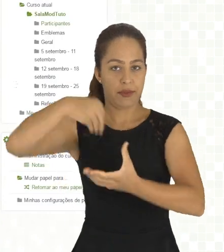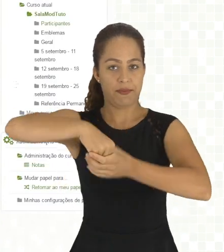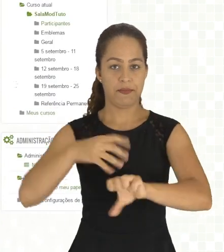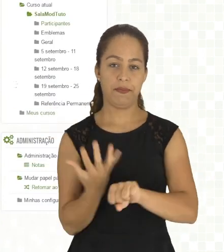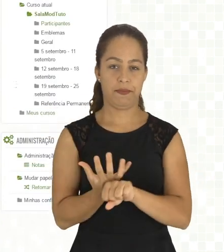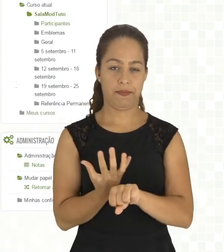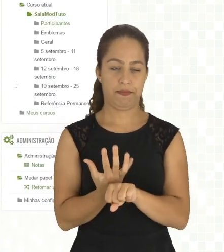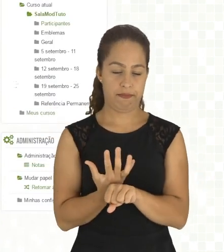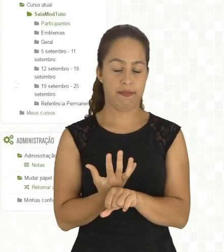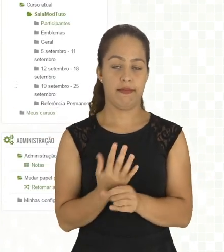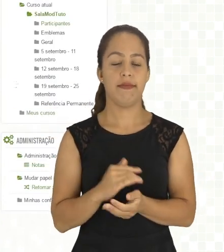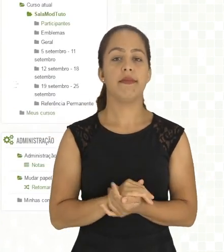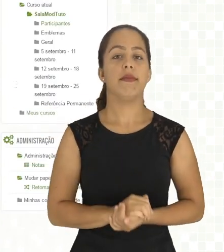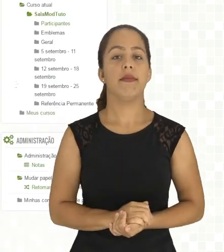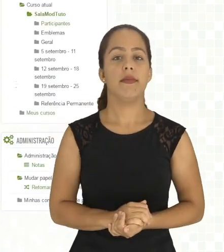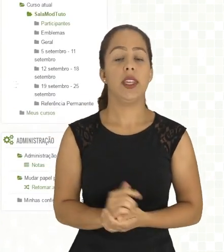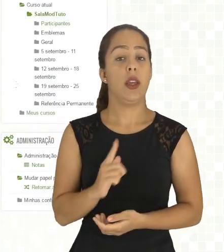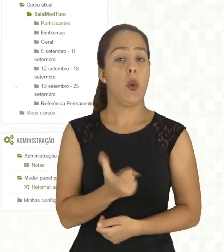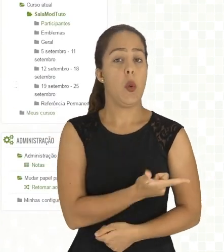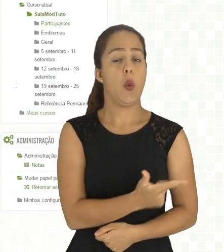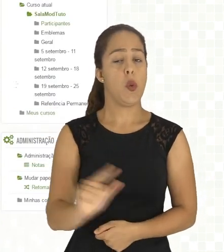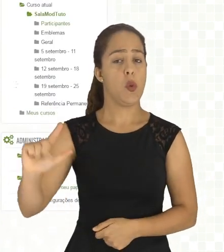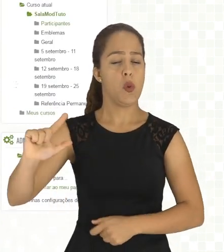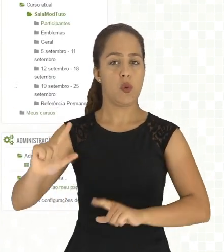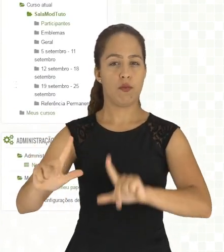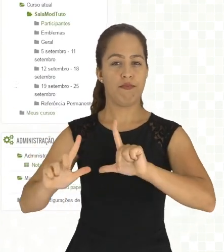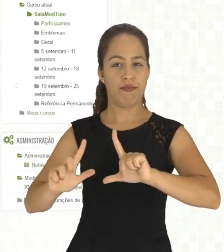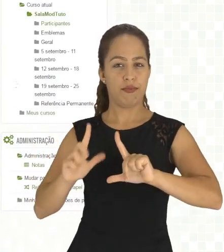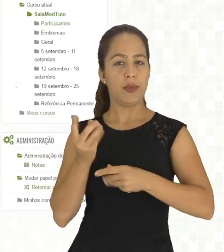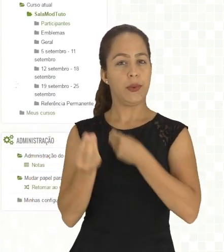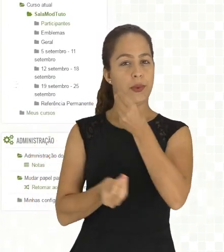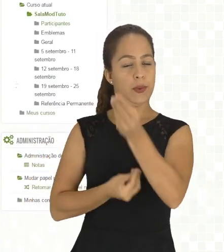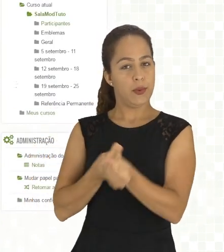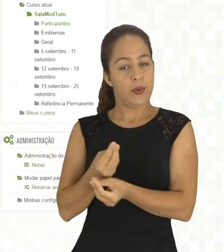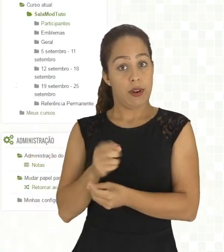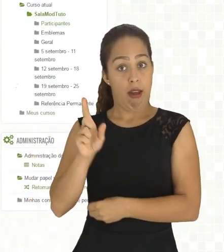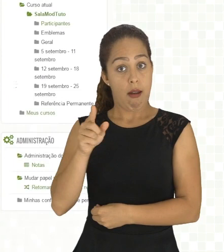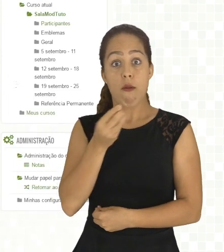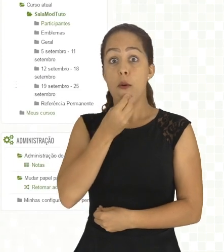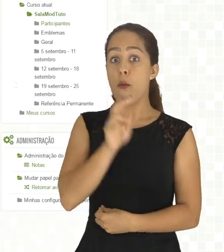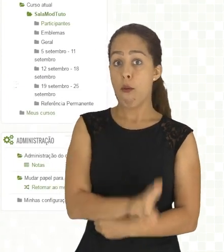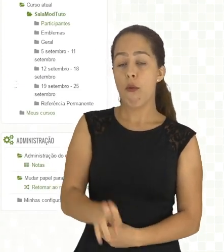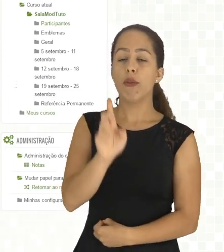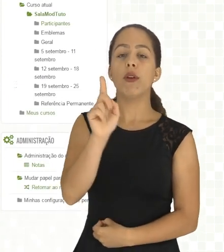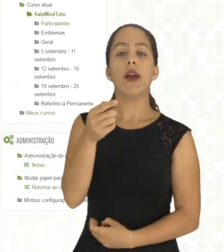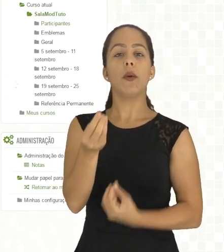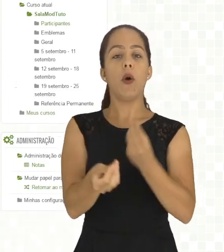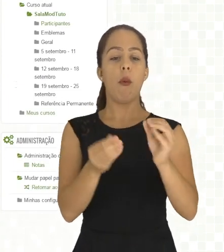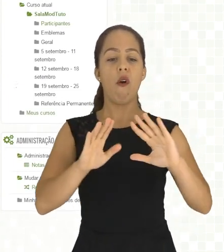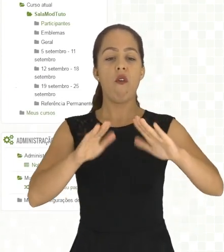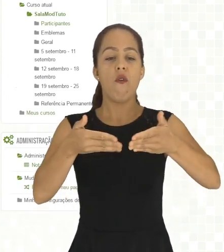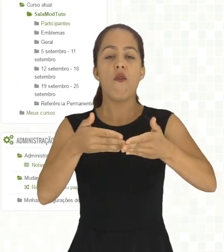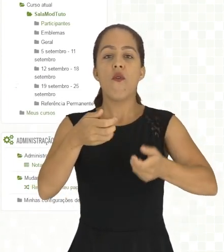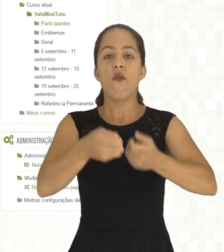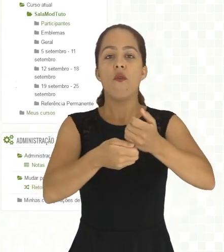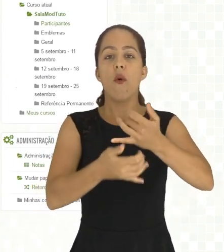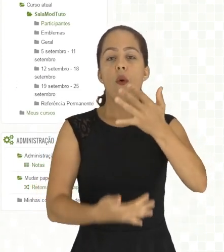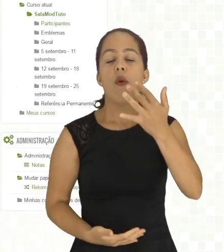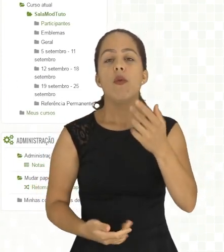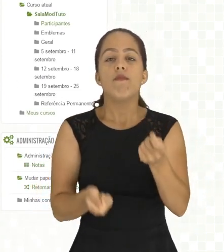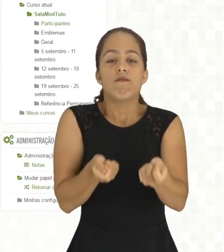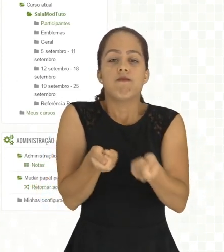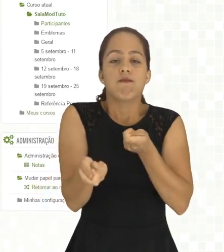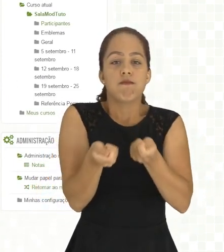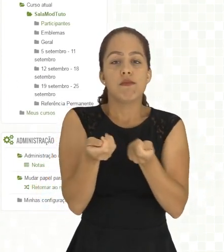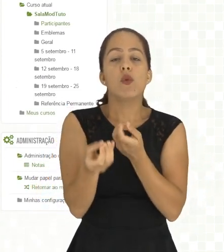outro recurso muito útil é o monitoramento do fórum que isso quer dizer o